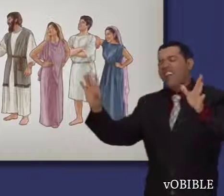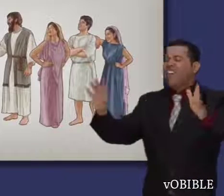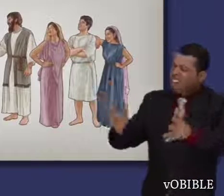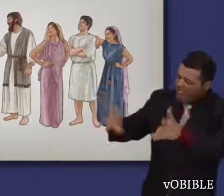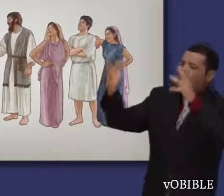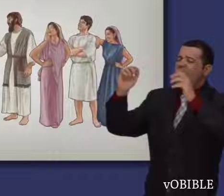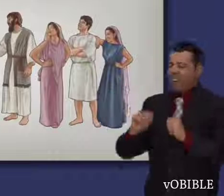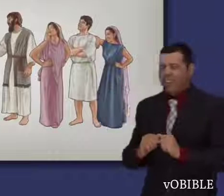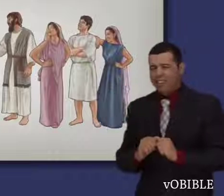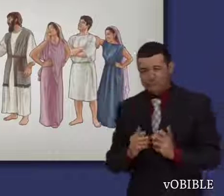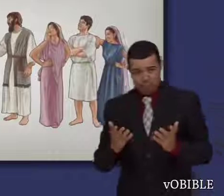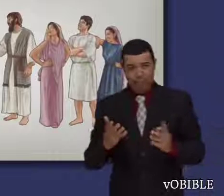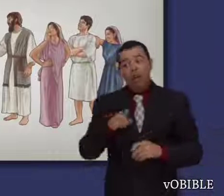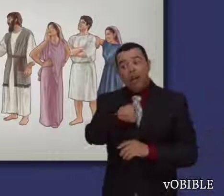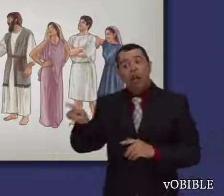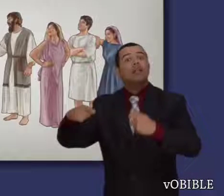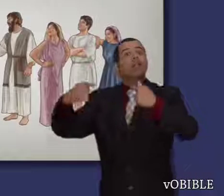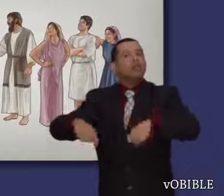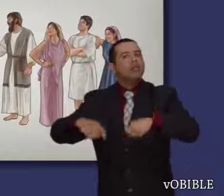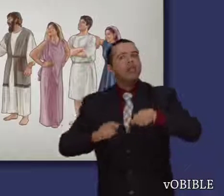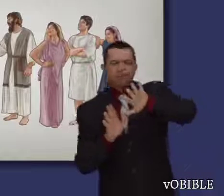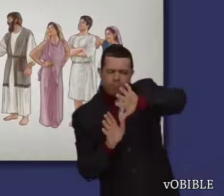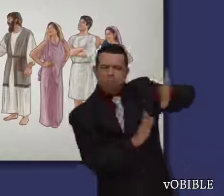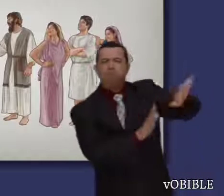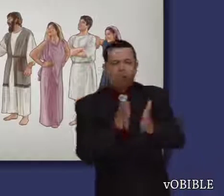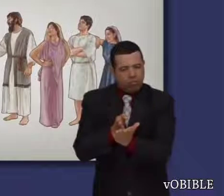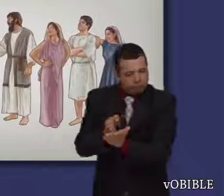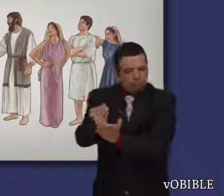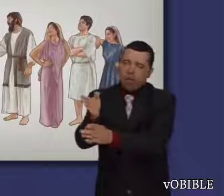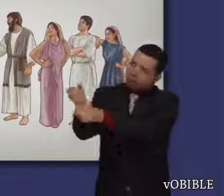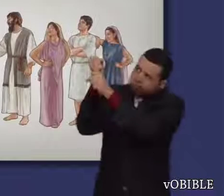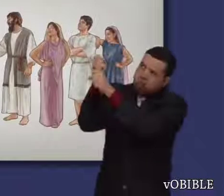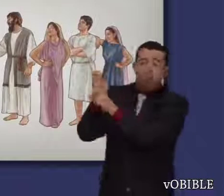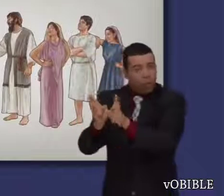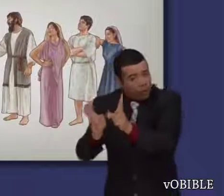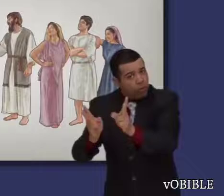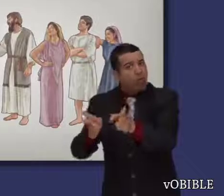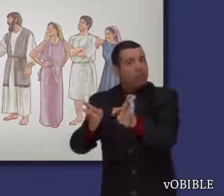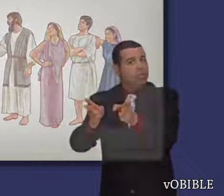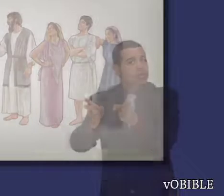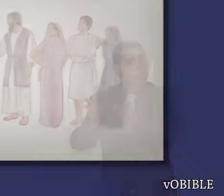congregação. Por isso Judas disse que os cristãos precisam lutar para continuar na verdade.